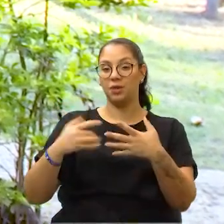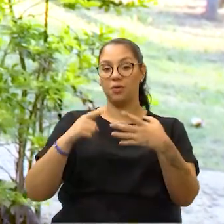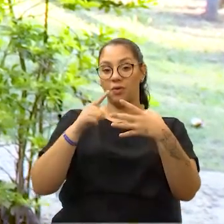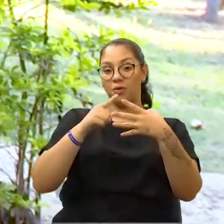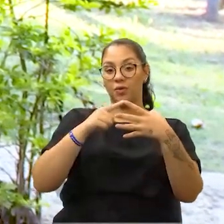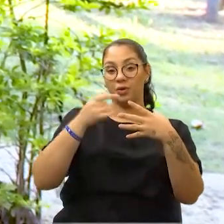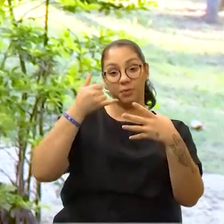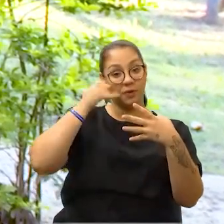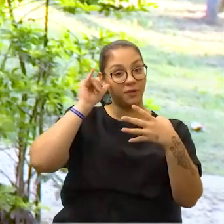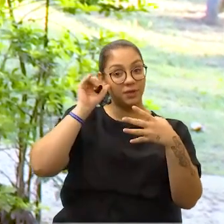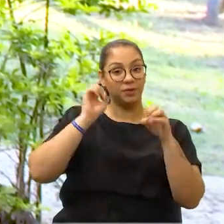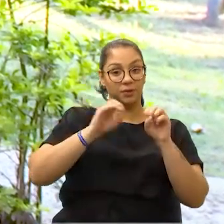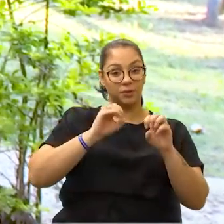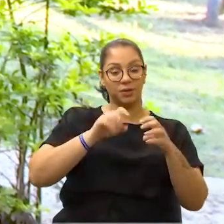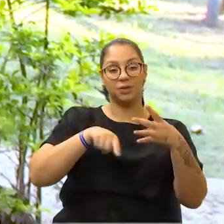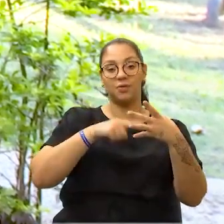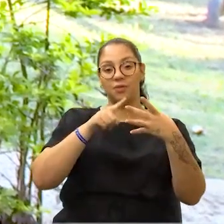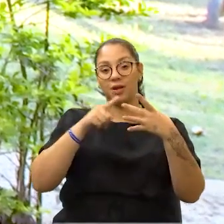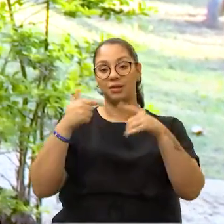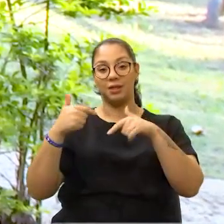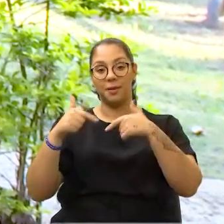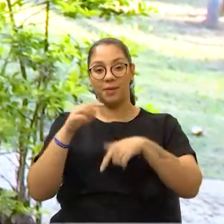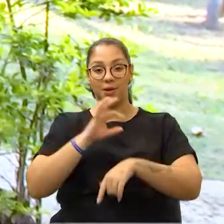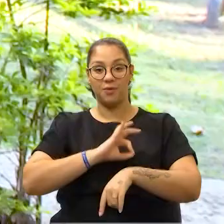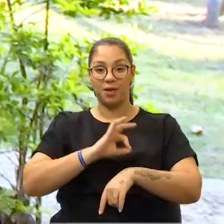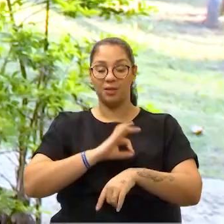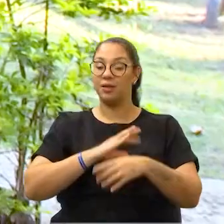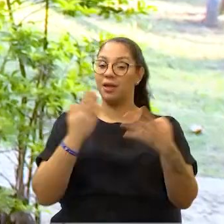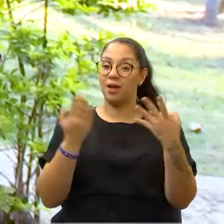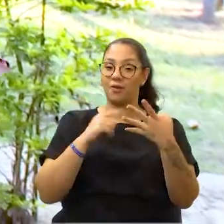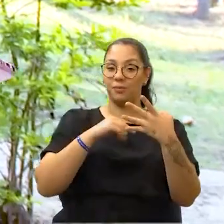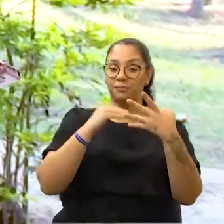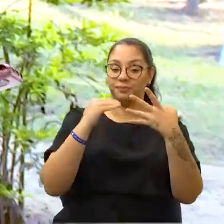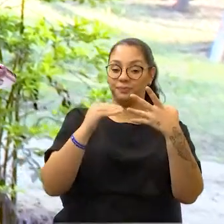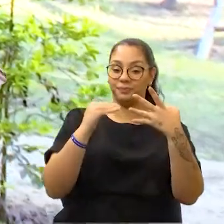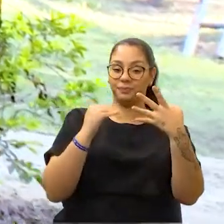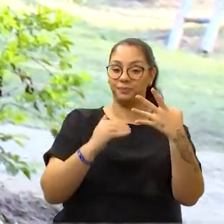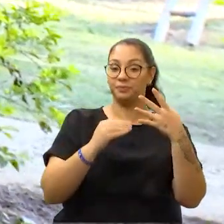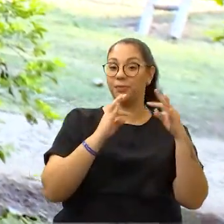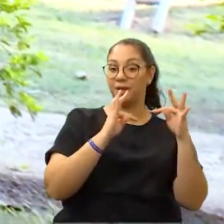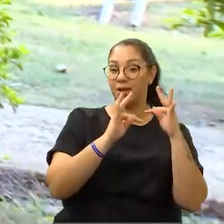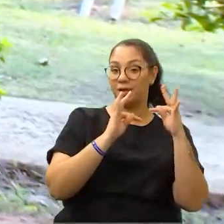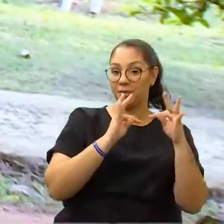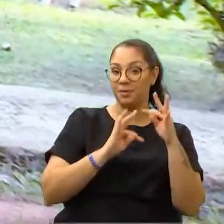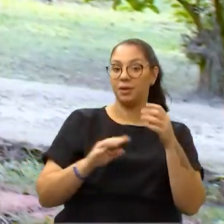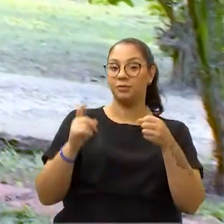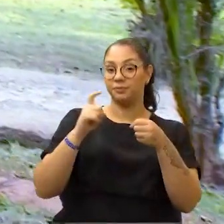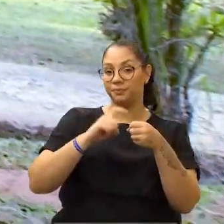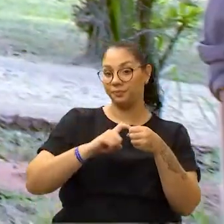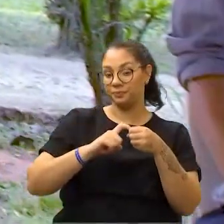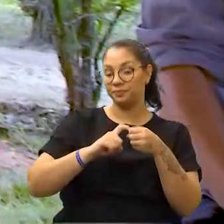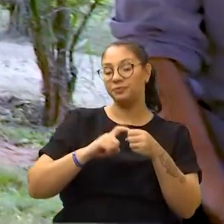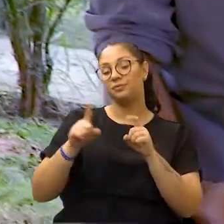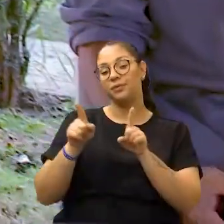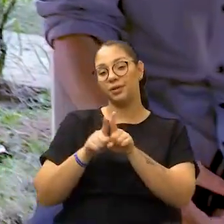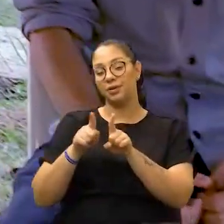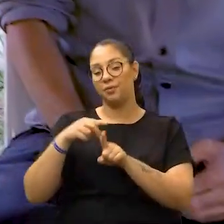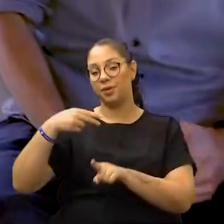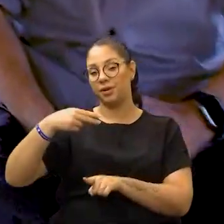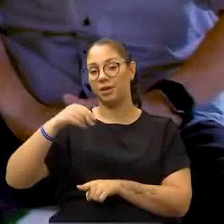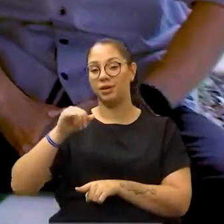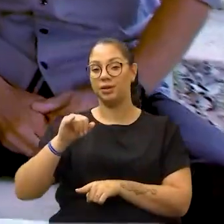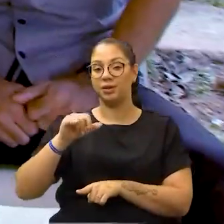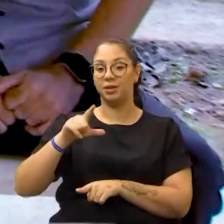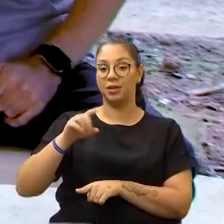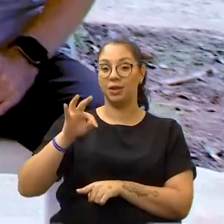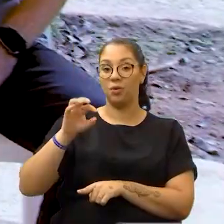renda. E agora a gente fala com o Michael Gorin, falando sobre tratamento e recuperação, e também com o Newton